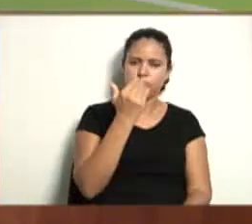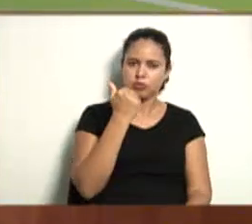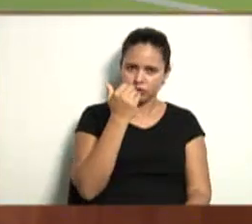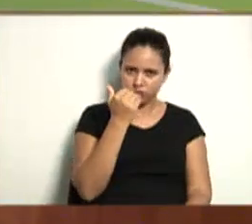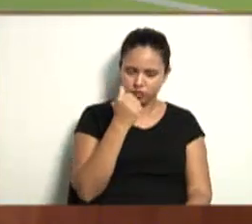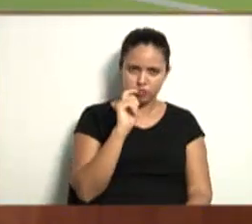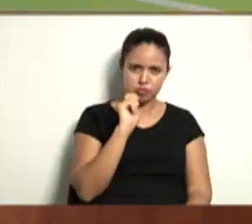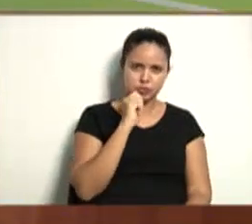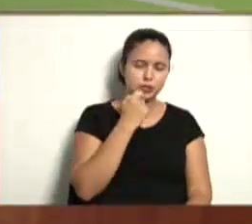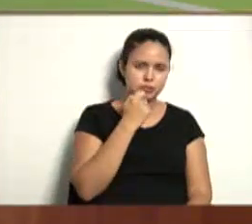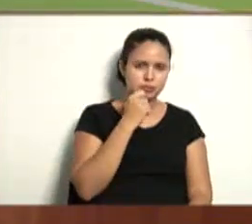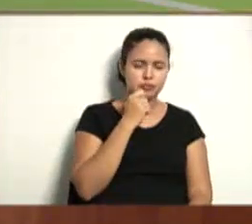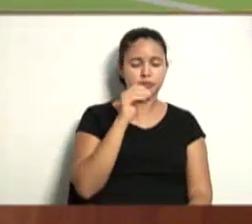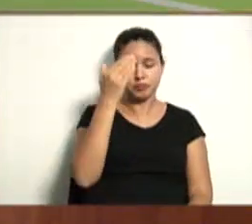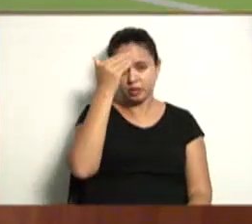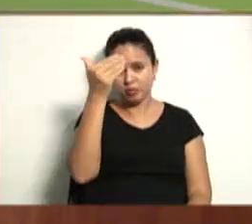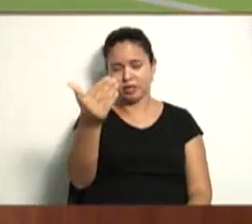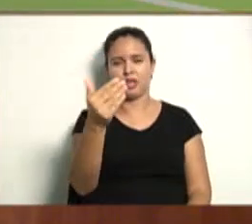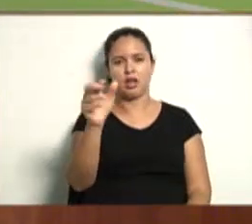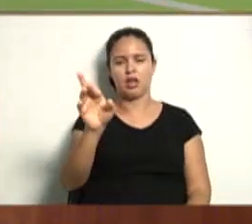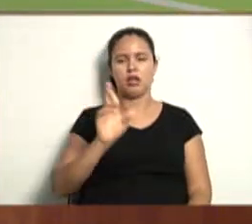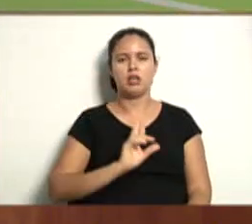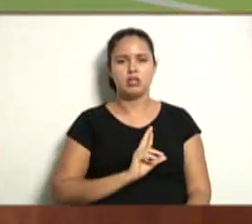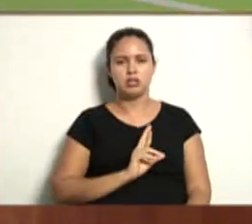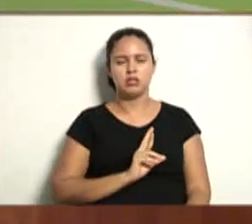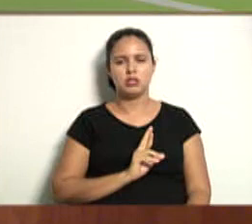exemplo, muito obrigado pela participação.